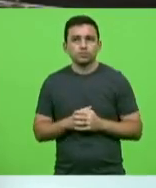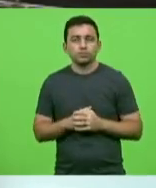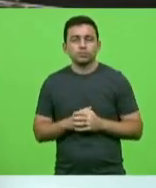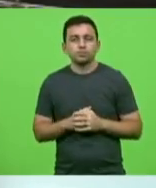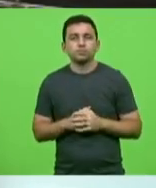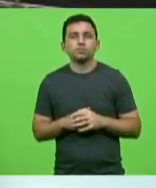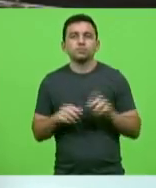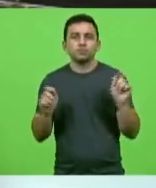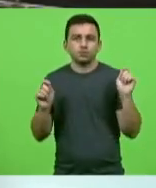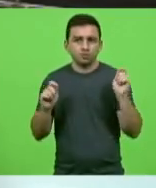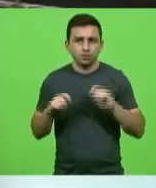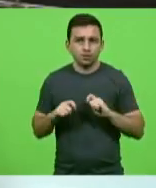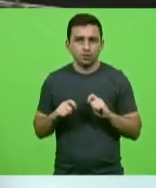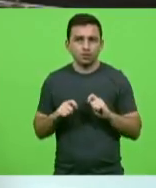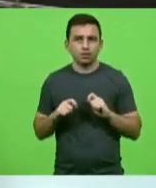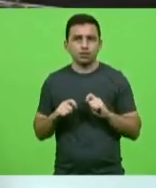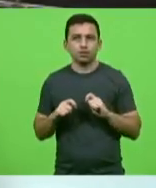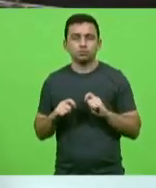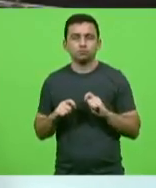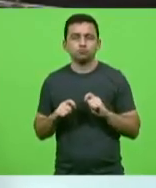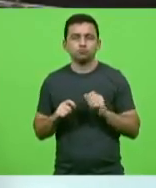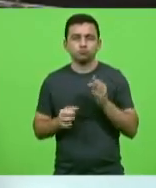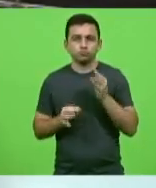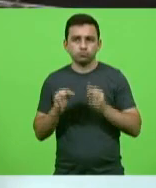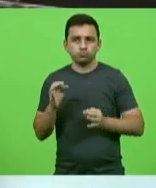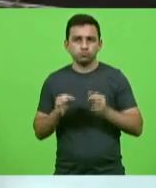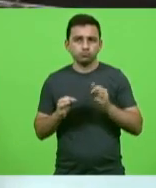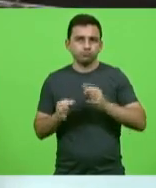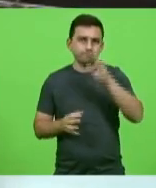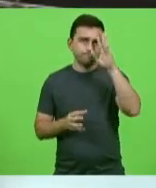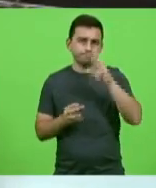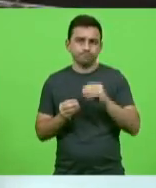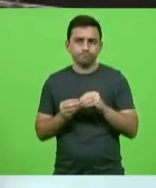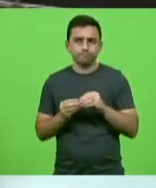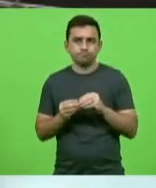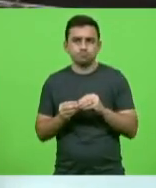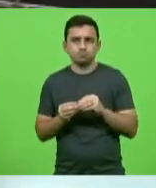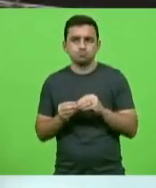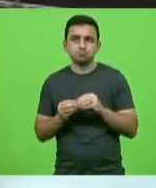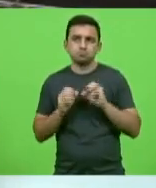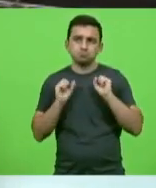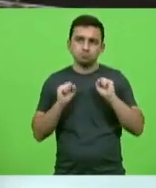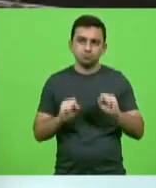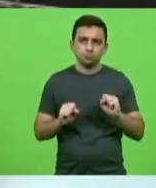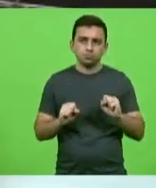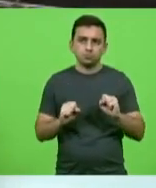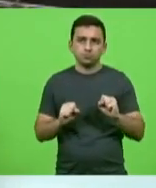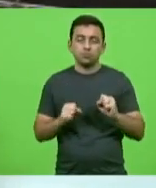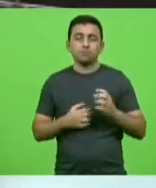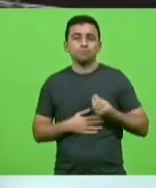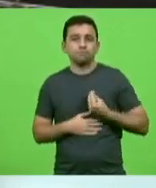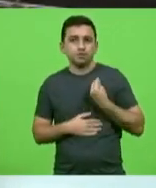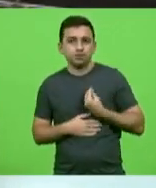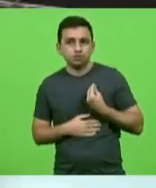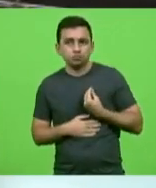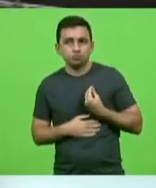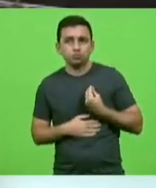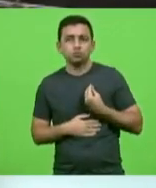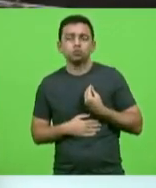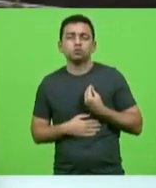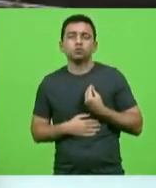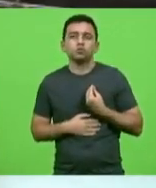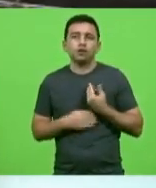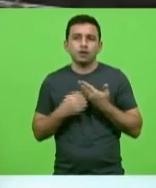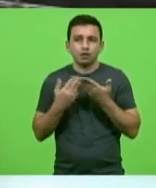de que se possa estabelecer o juizo Raso água de probabilidade acerca da presença ou não da justa causa